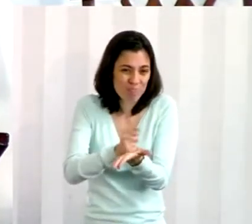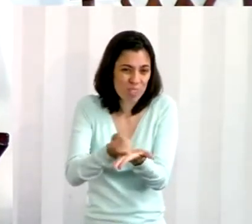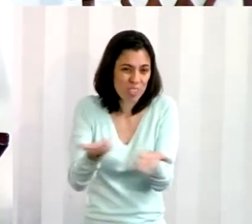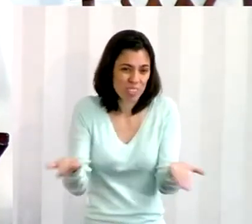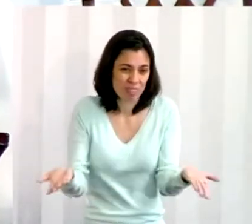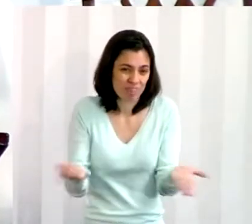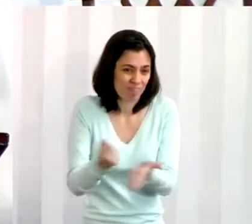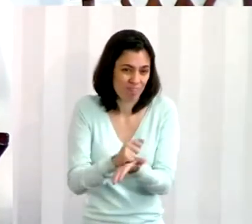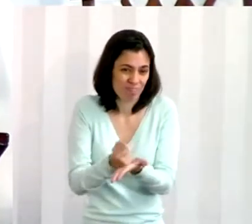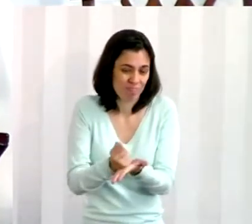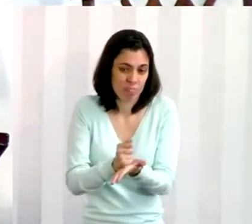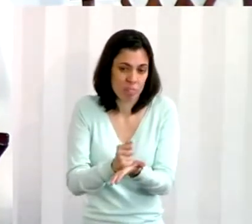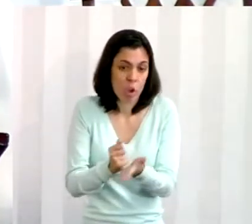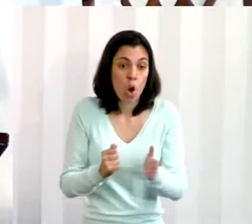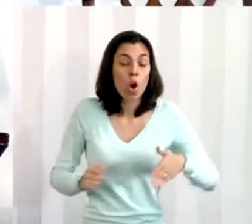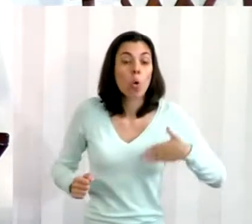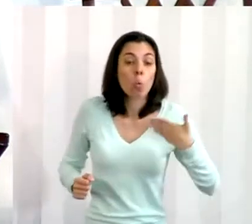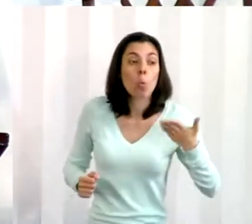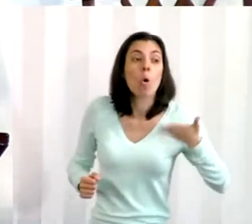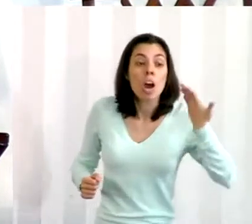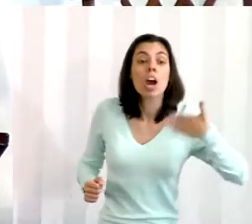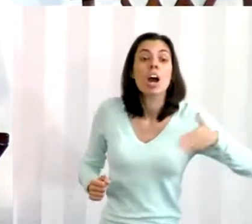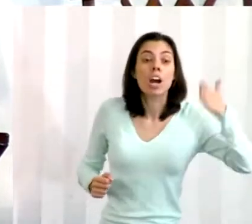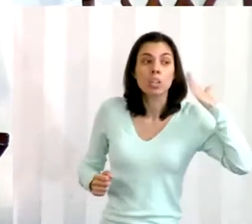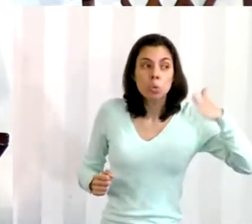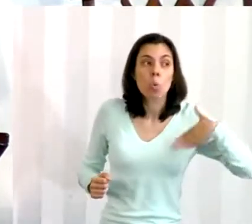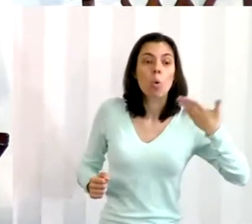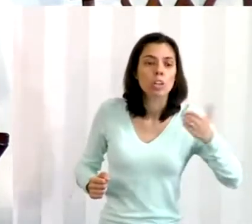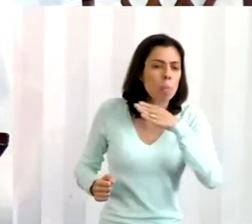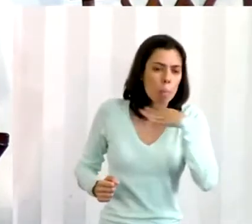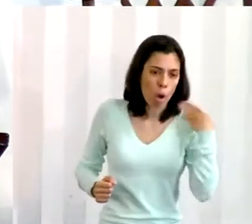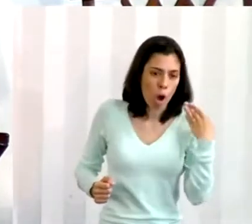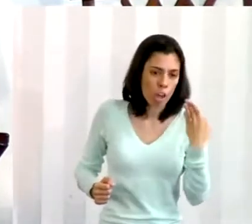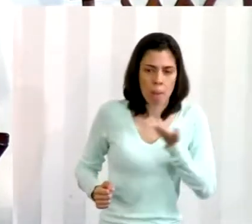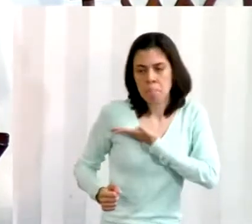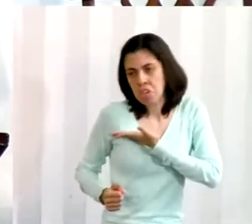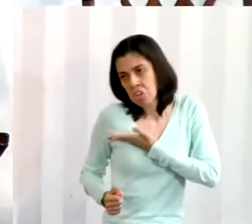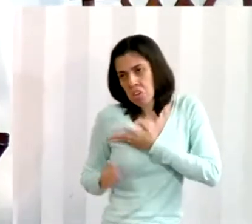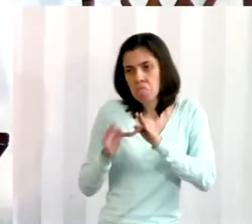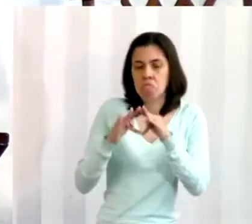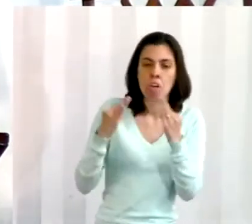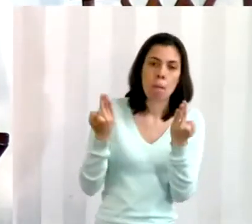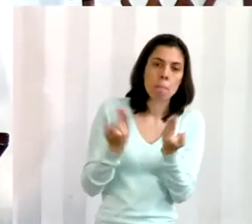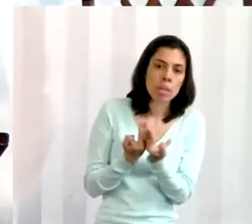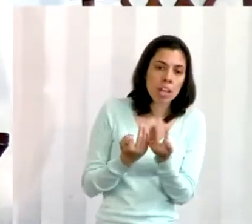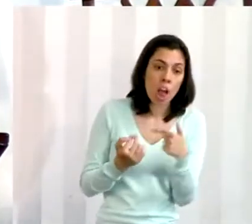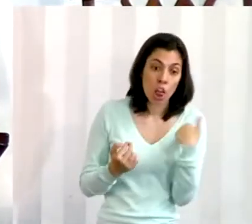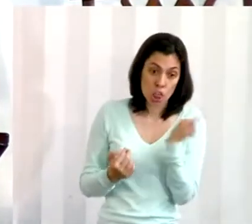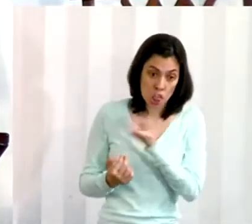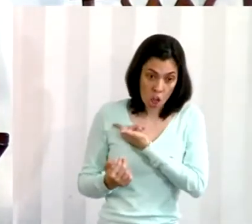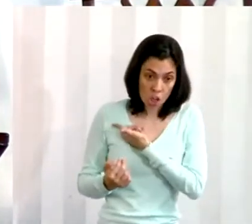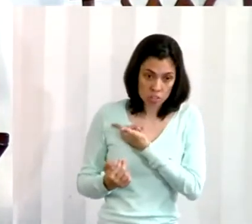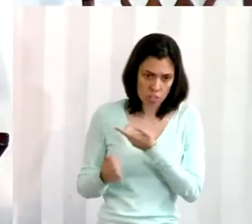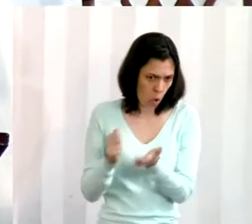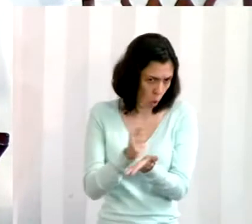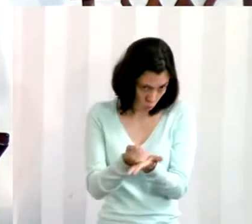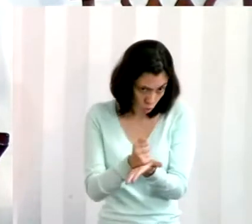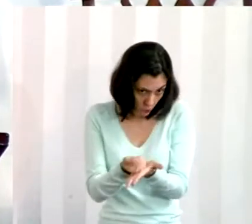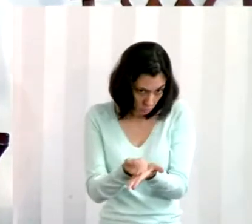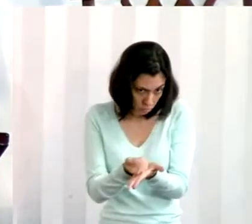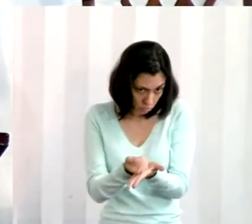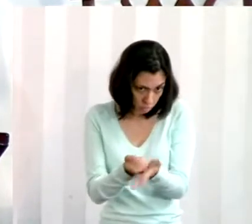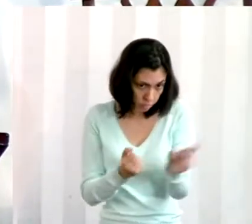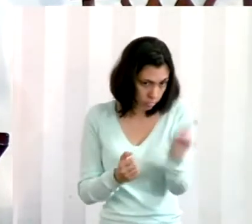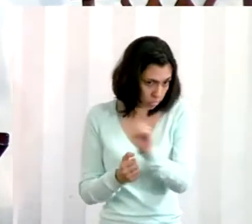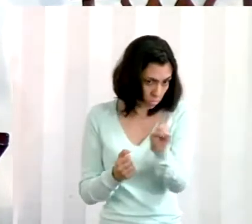reencontrar alguém que faleceu? é que como nós vemos, acompanhamos muita